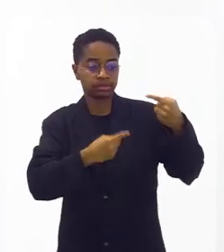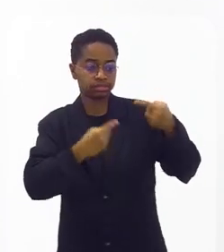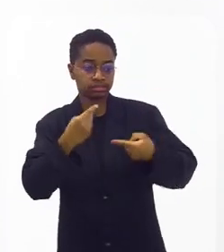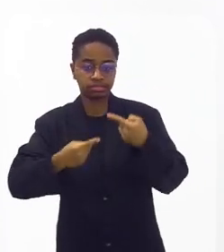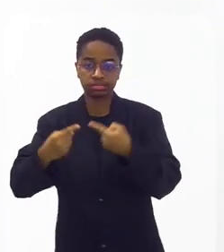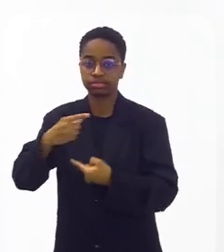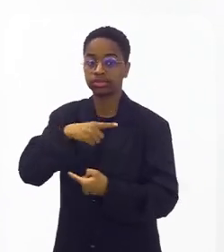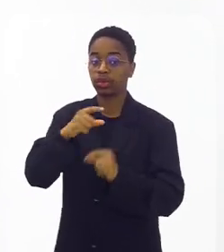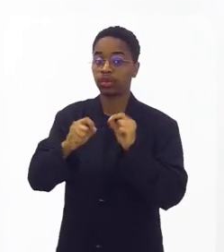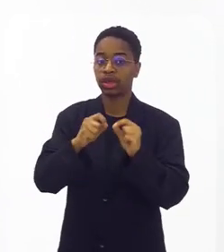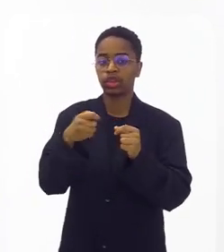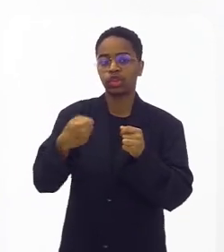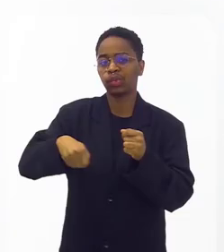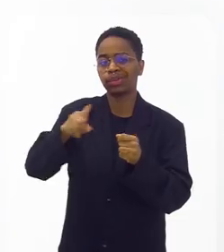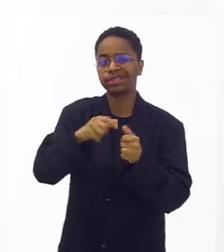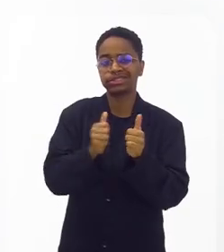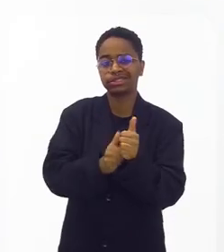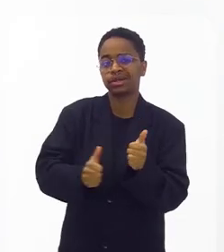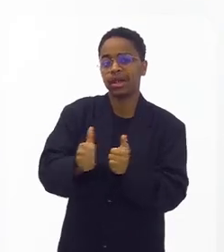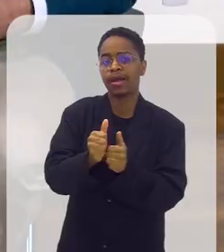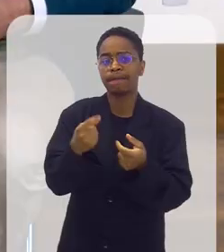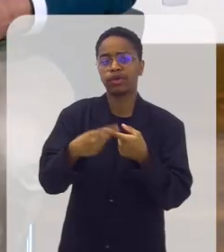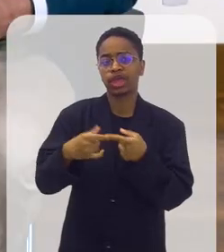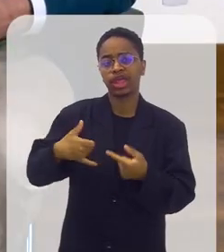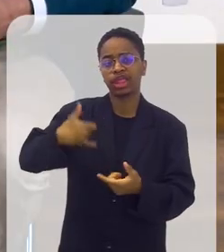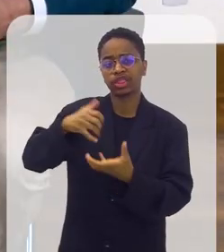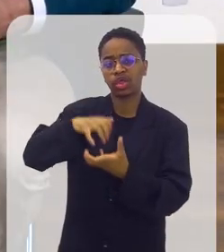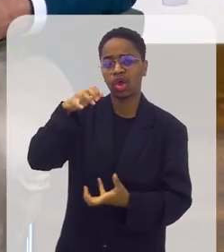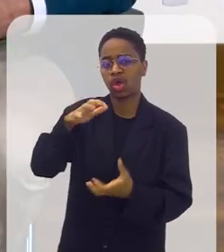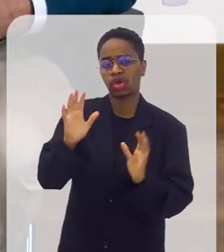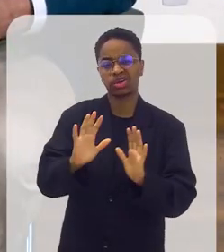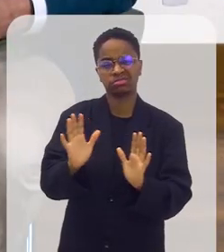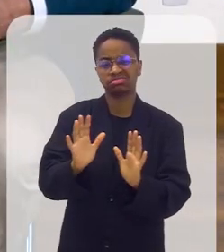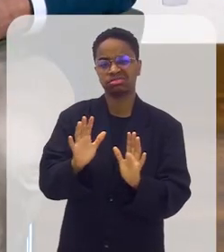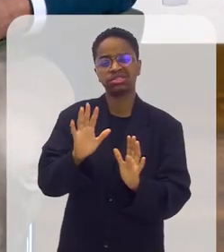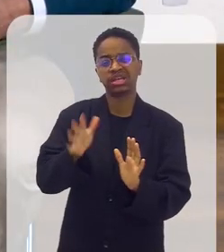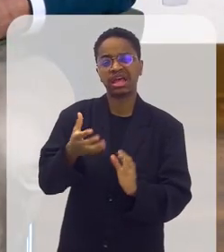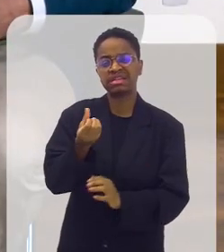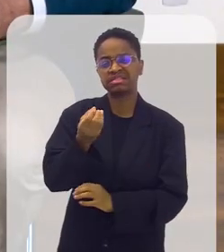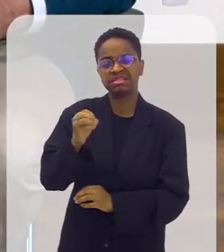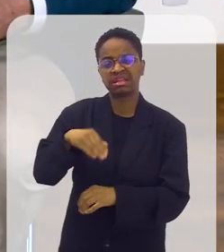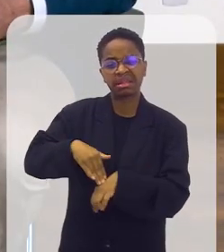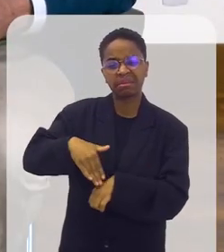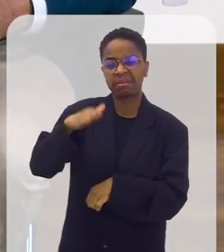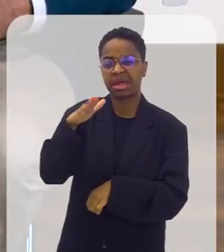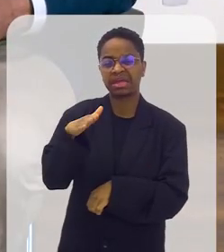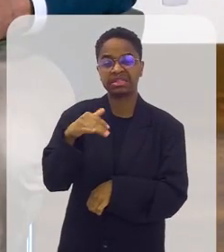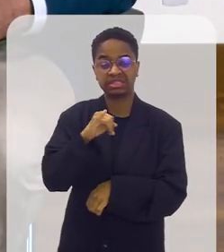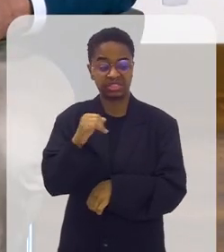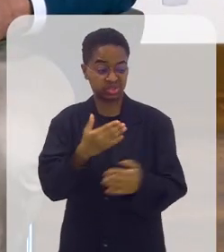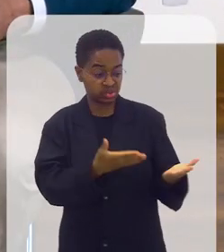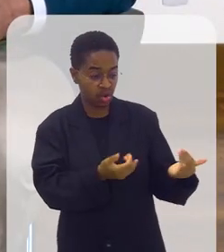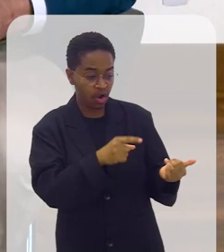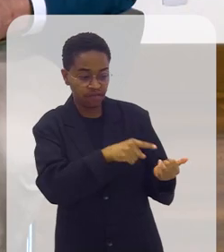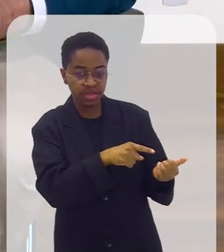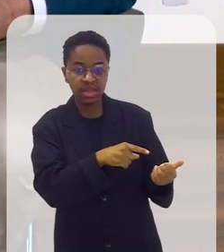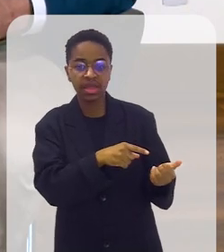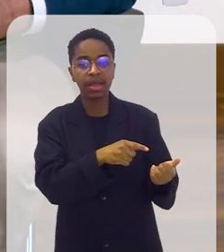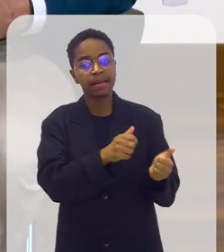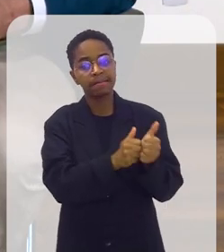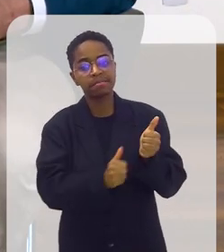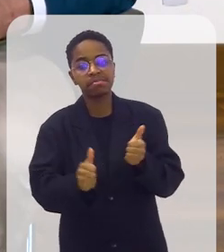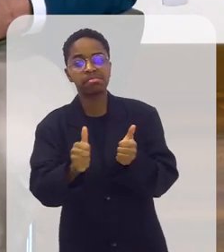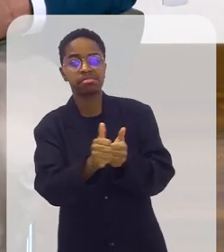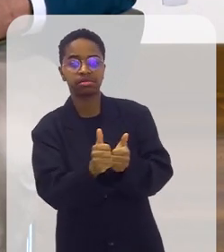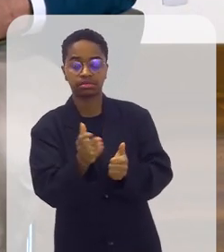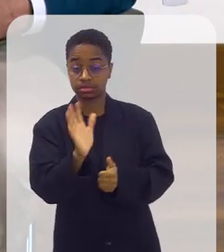que não precisa ser prioridade porque é idoso, porque a pessoa idosa chegou com mais de 60 anos, se tiver alguém mais jovem, na frente